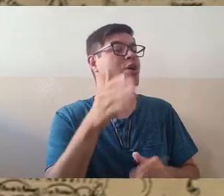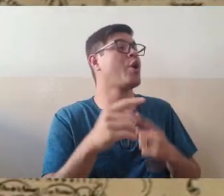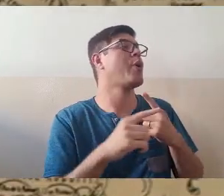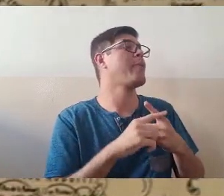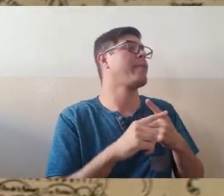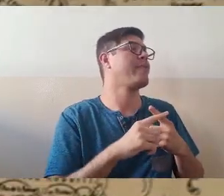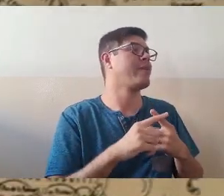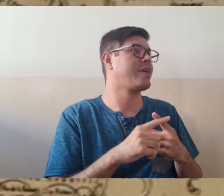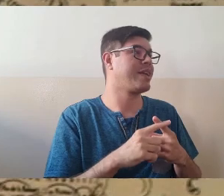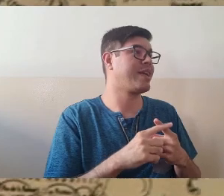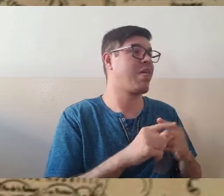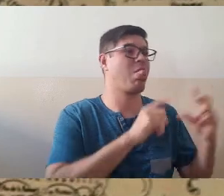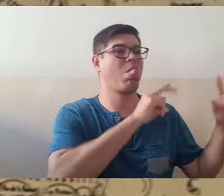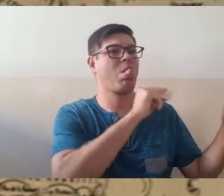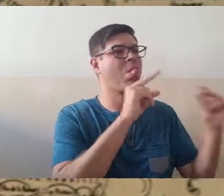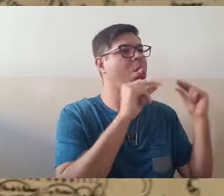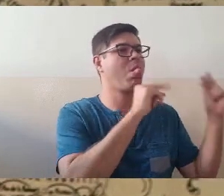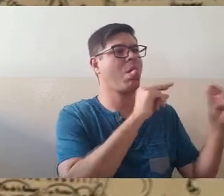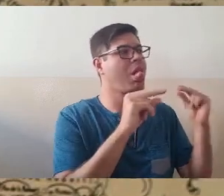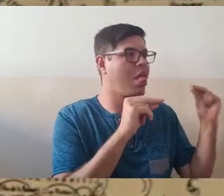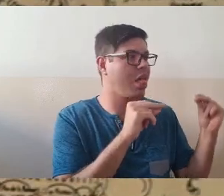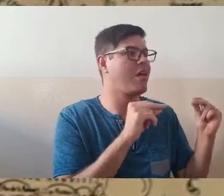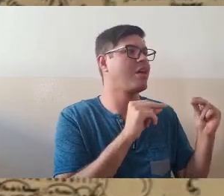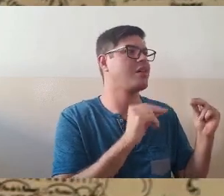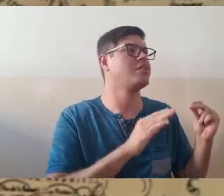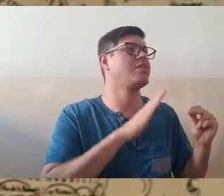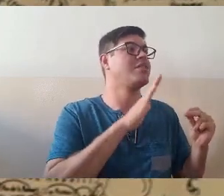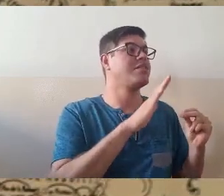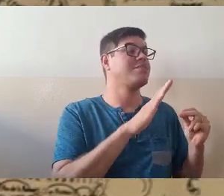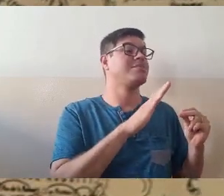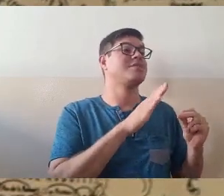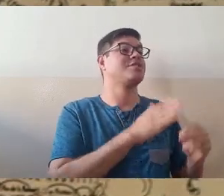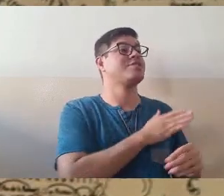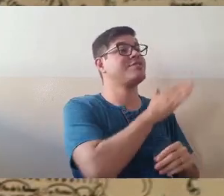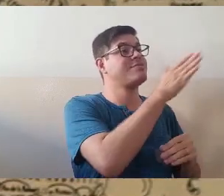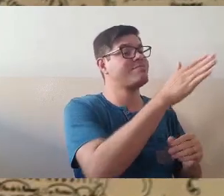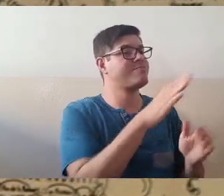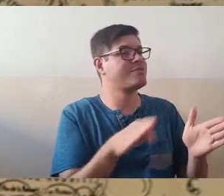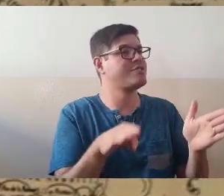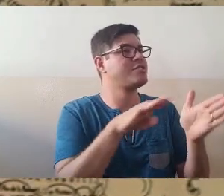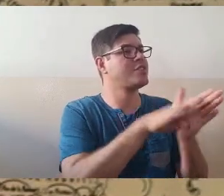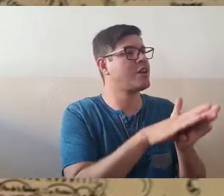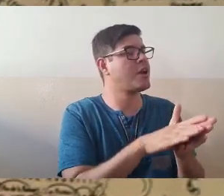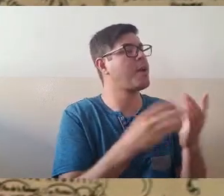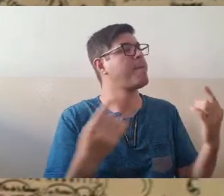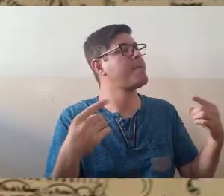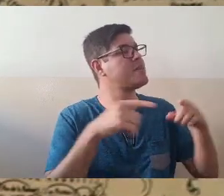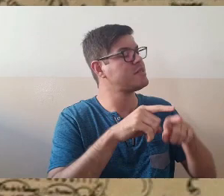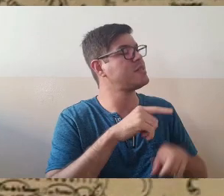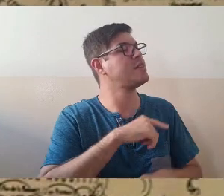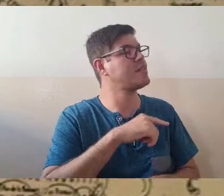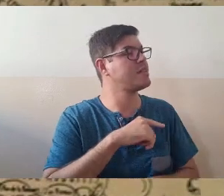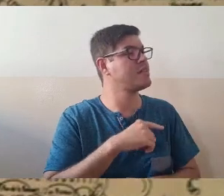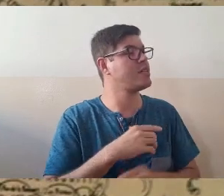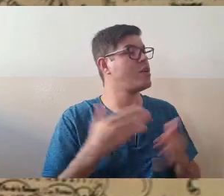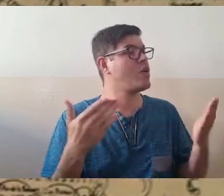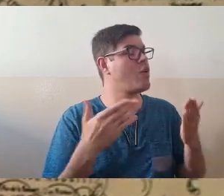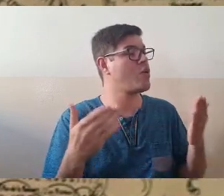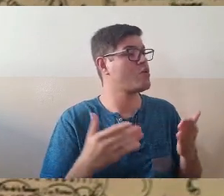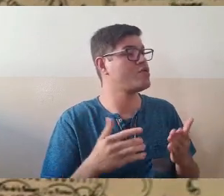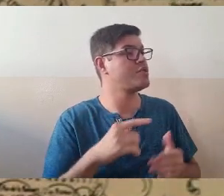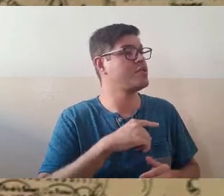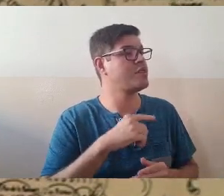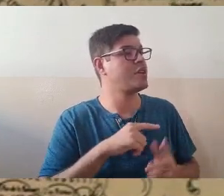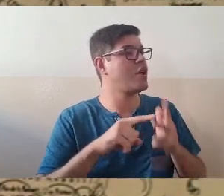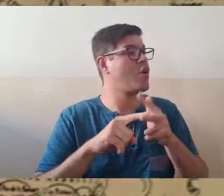pecúnia. Mas nós chegamos já lá numa parceria com a São Judas Tadeu, no Narciso Gomes. Legal. Hoje nós temos oficinas da Escola